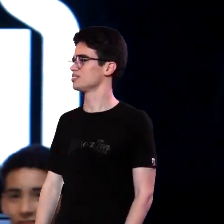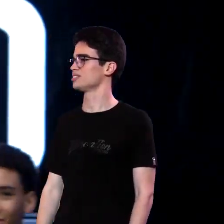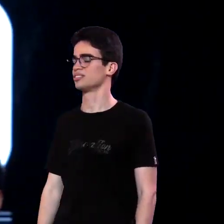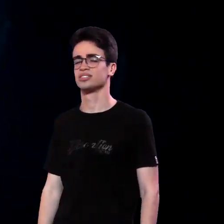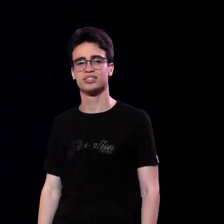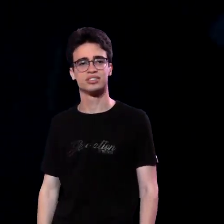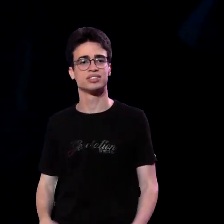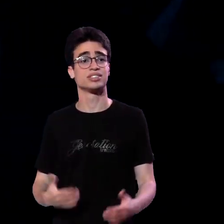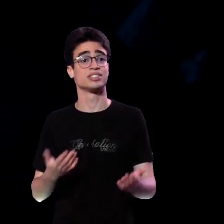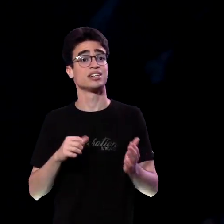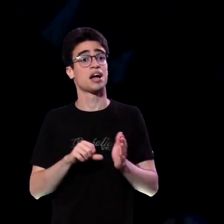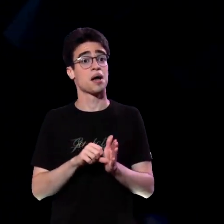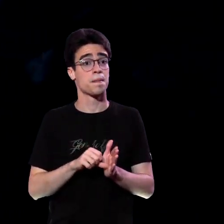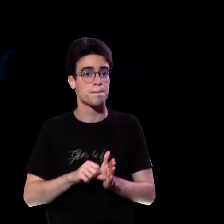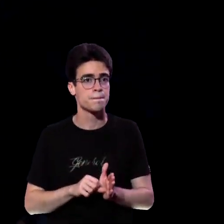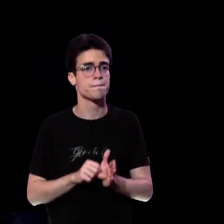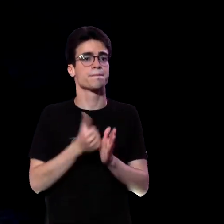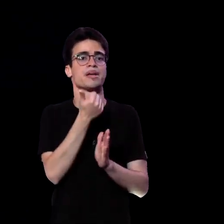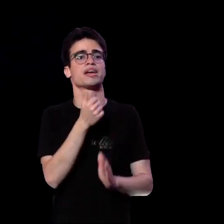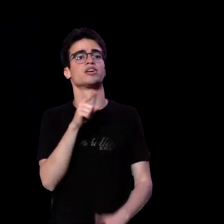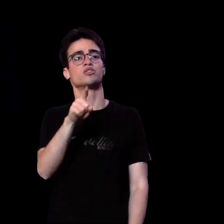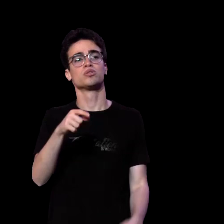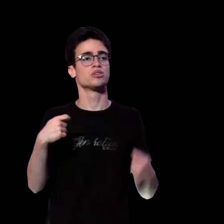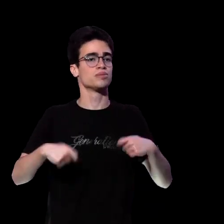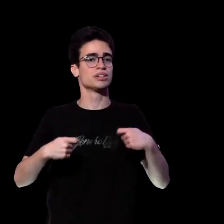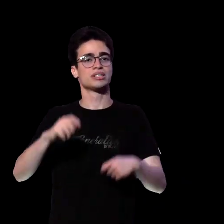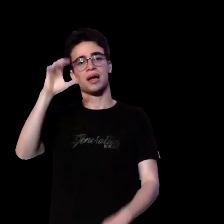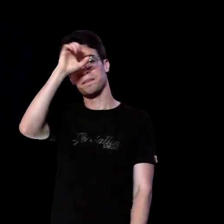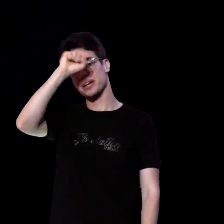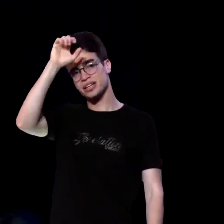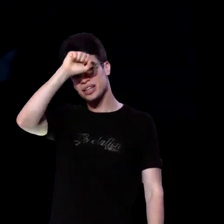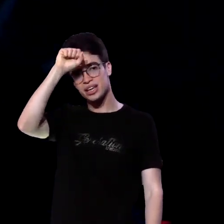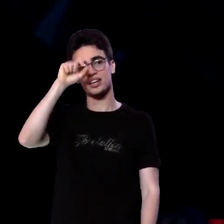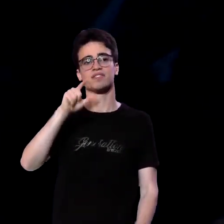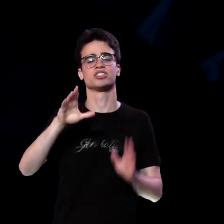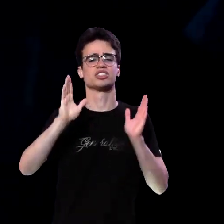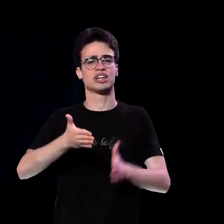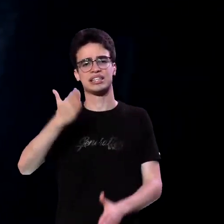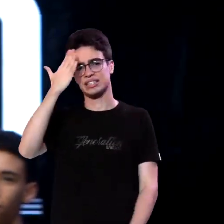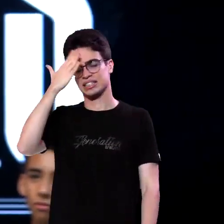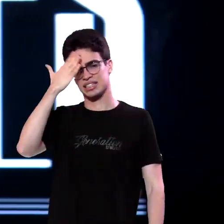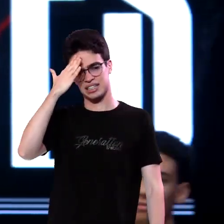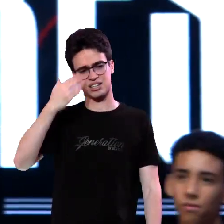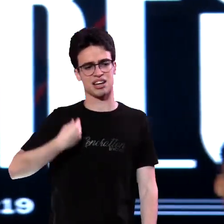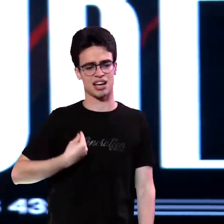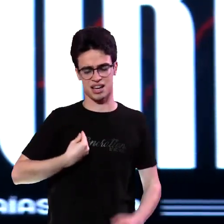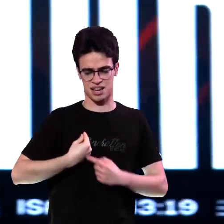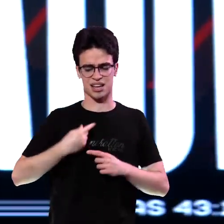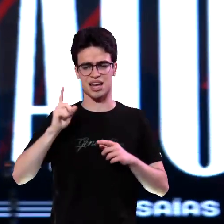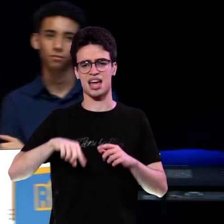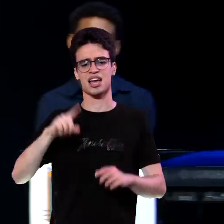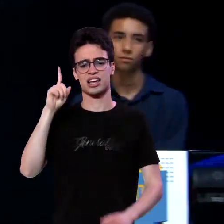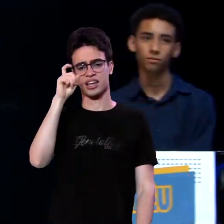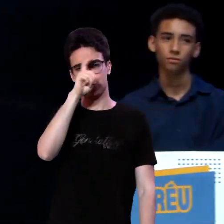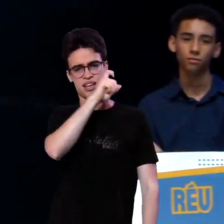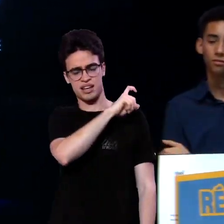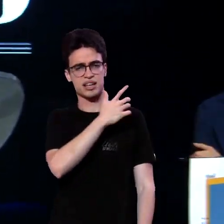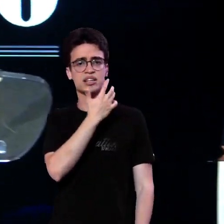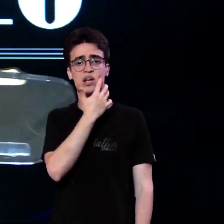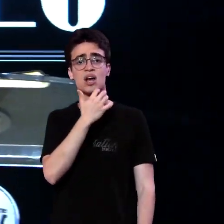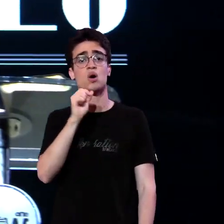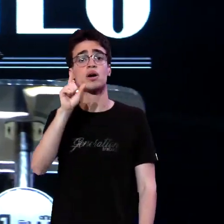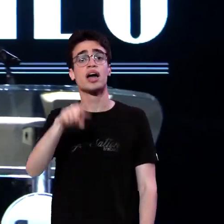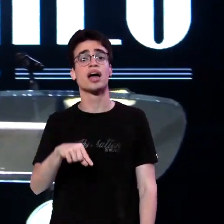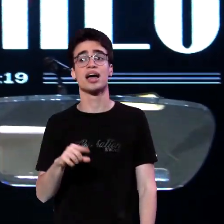A primeira coisa que você precisa aprender, se você já entendeu que a vida é difícil e você quer viver as coisas de Deus em meio ao sofrimento, é